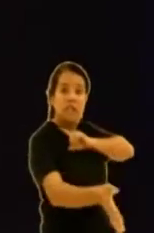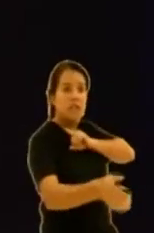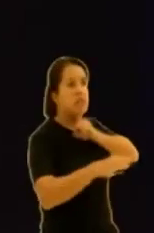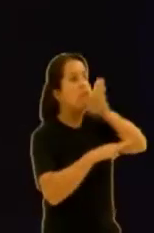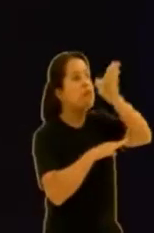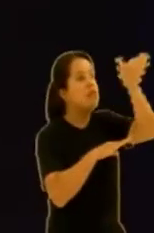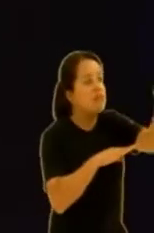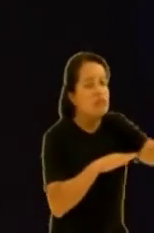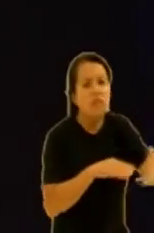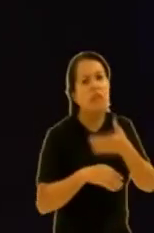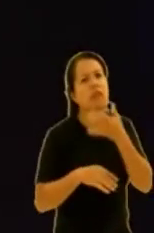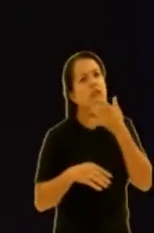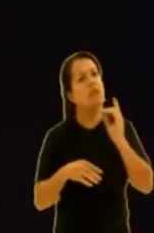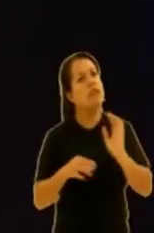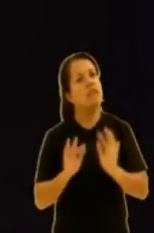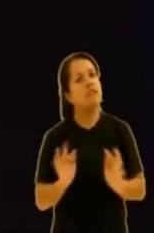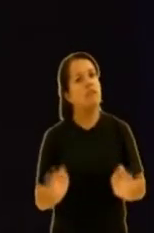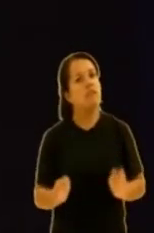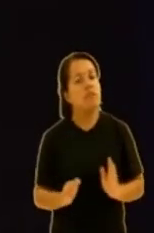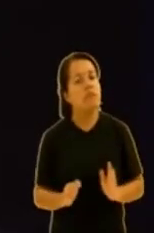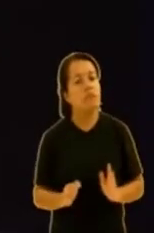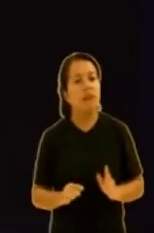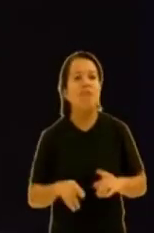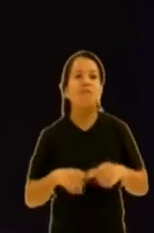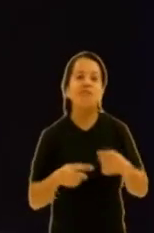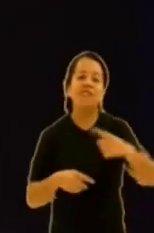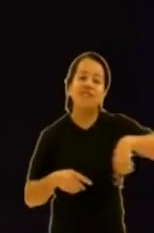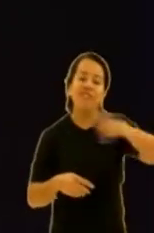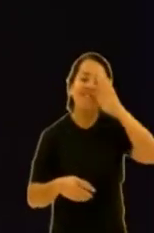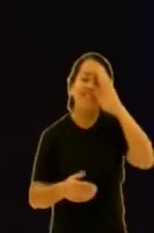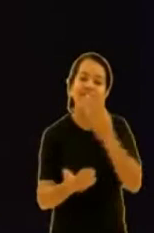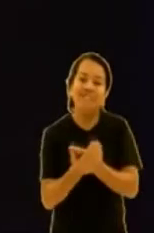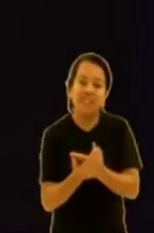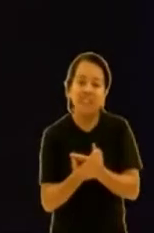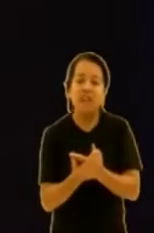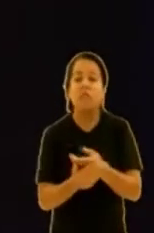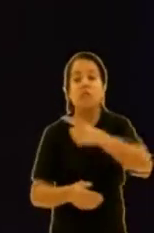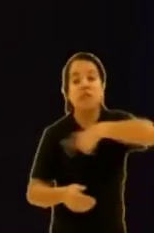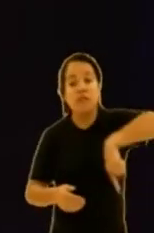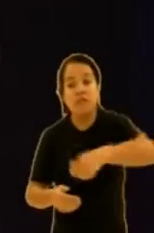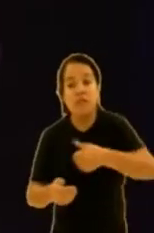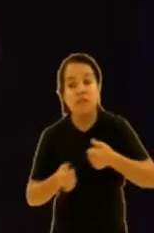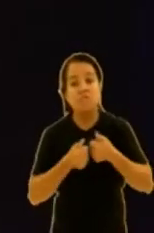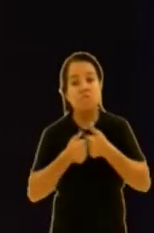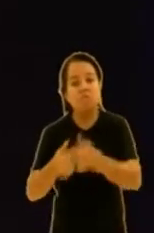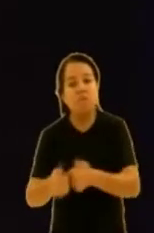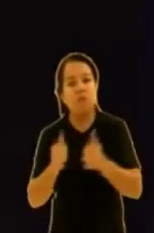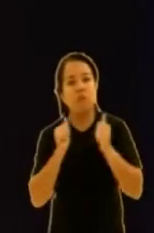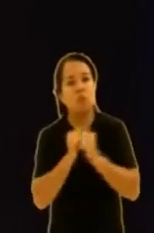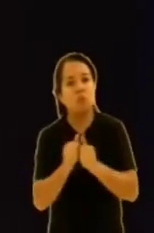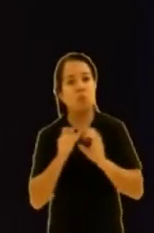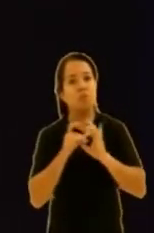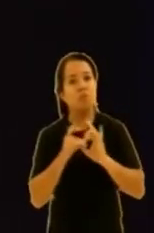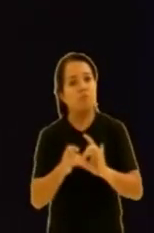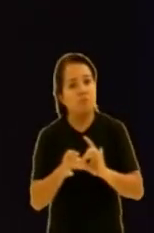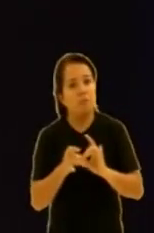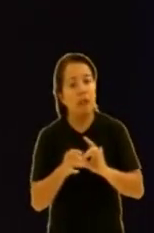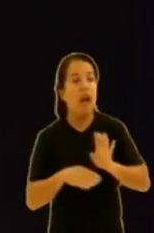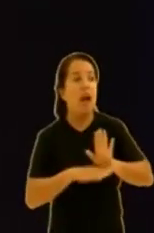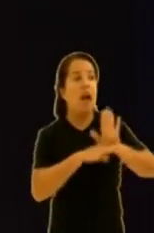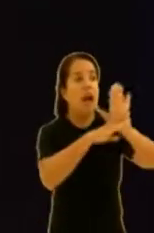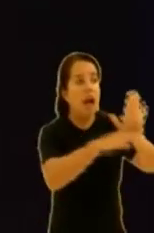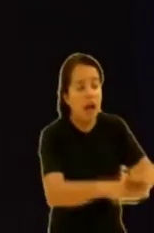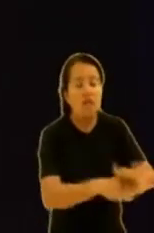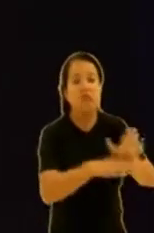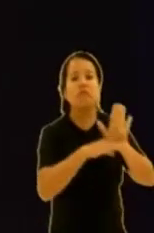a convicção que nós temos e que a gente espera que vocês sejam nossos parceiros nisso, que esses benefícios serão todos